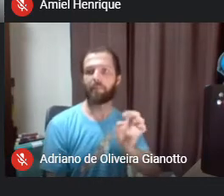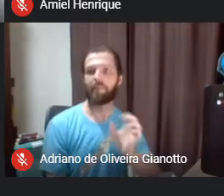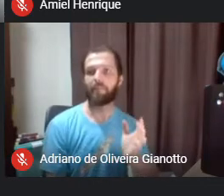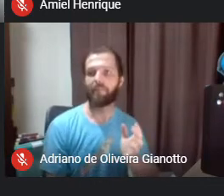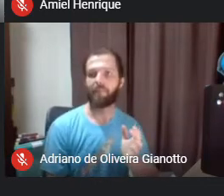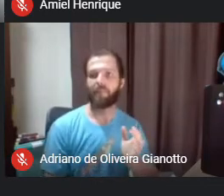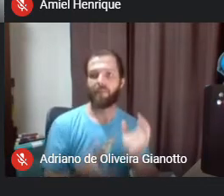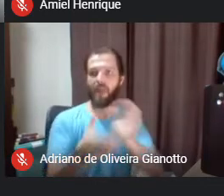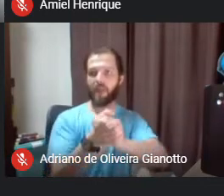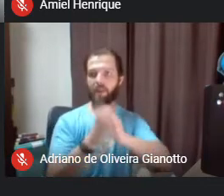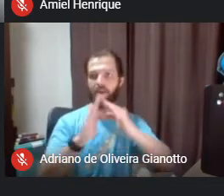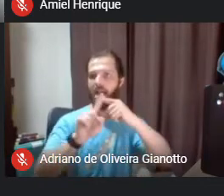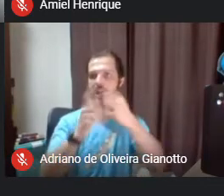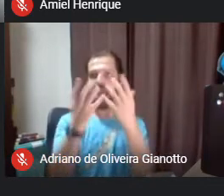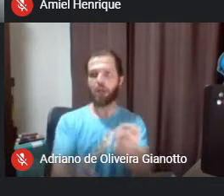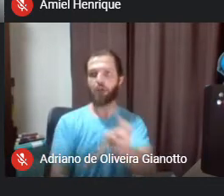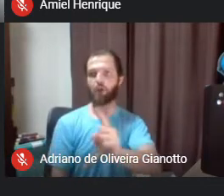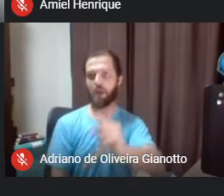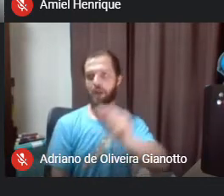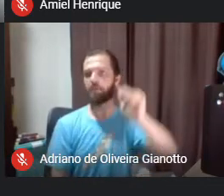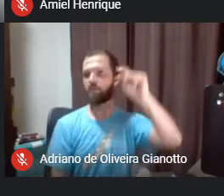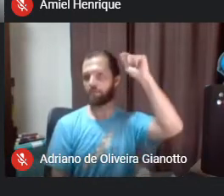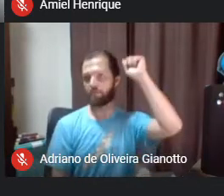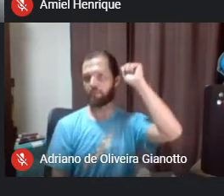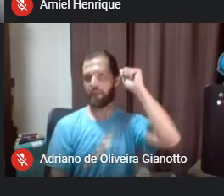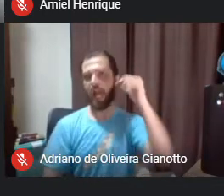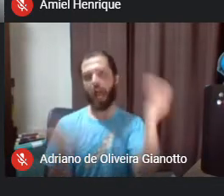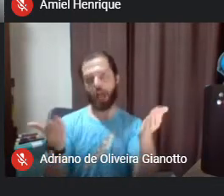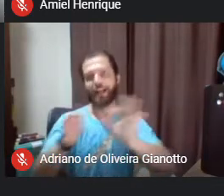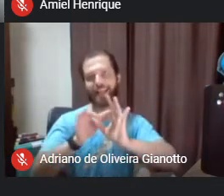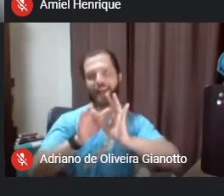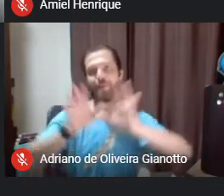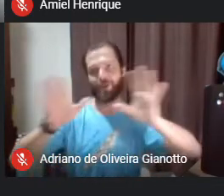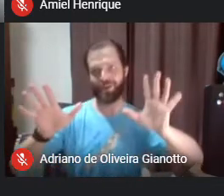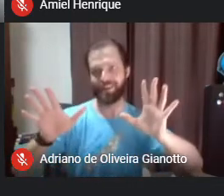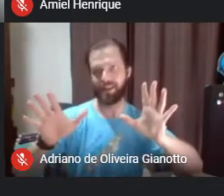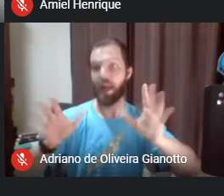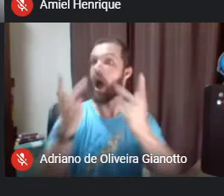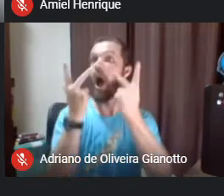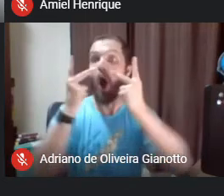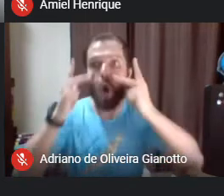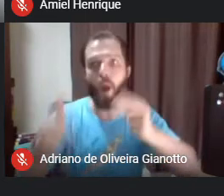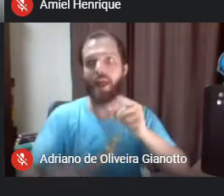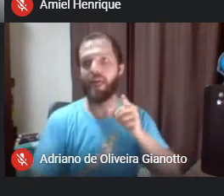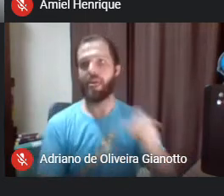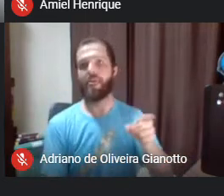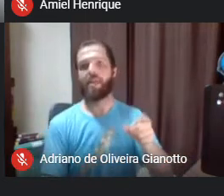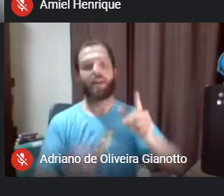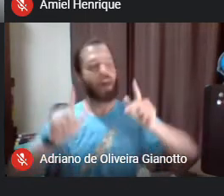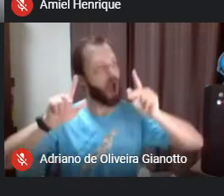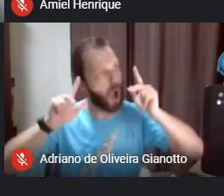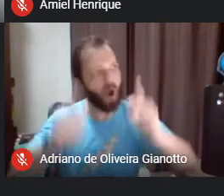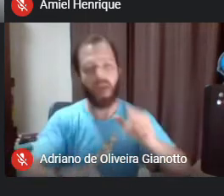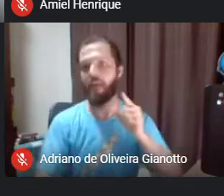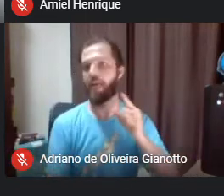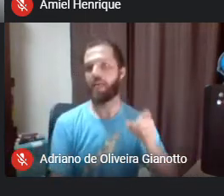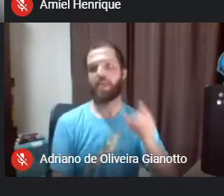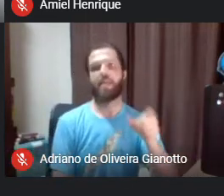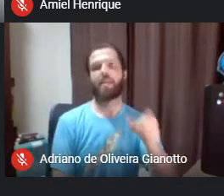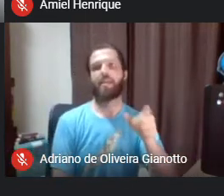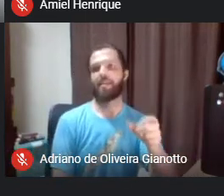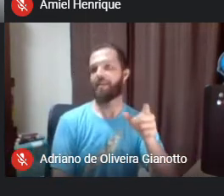como hoje. Nós temos aí os homossexuais, os gays, lésbicas, que não podem, né, casar. Houve